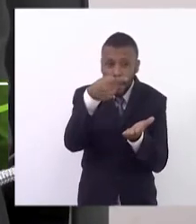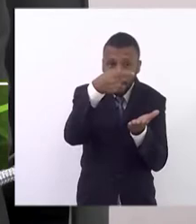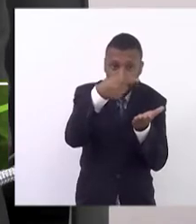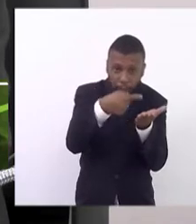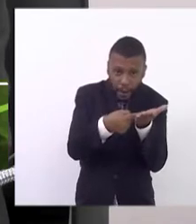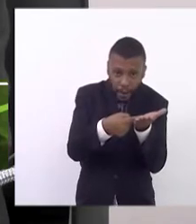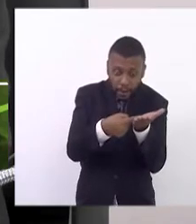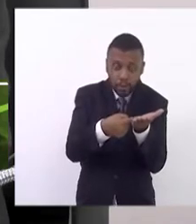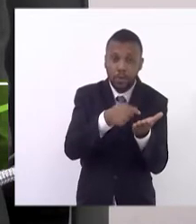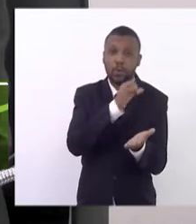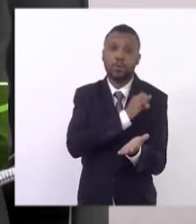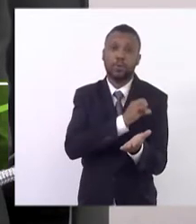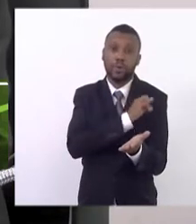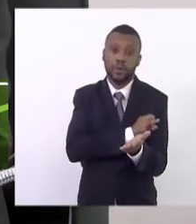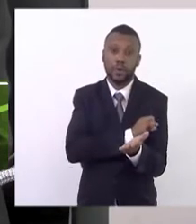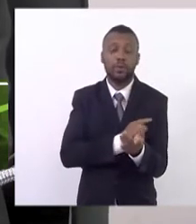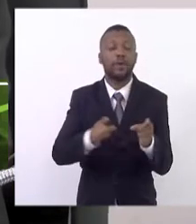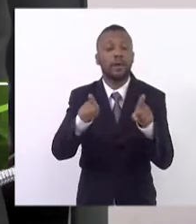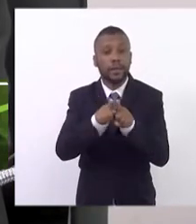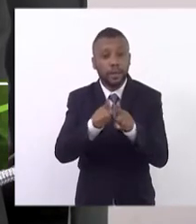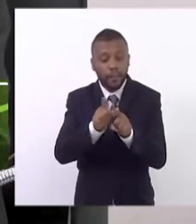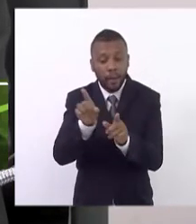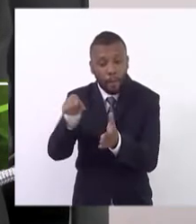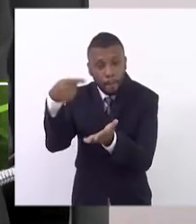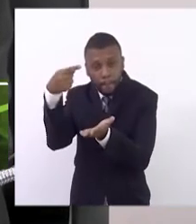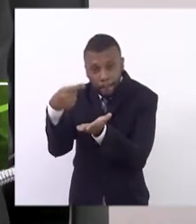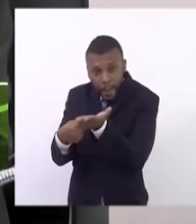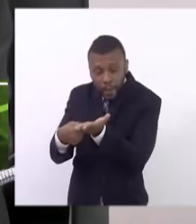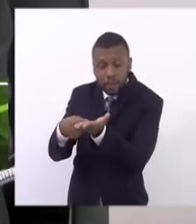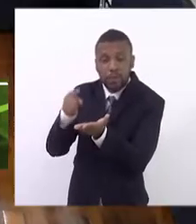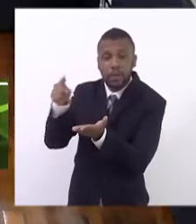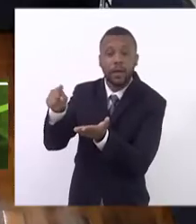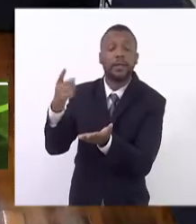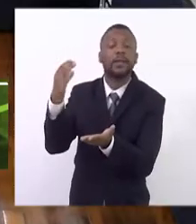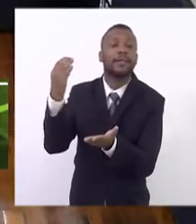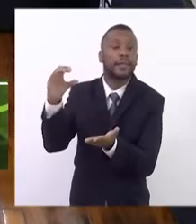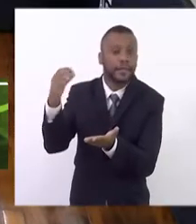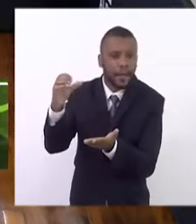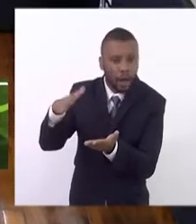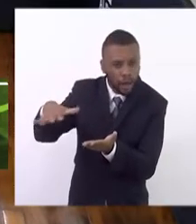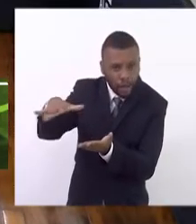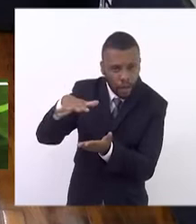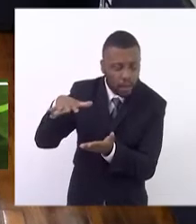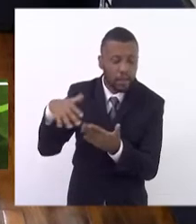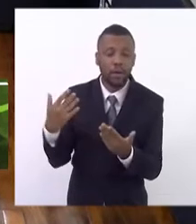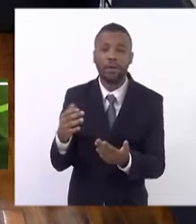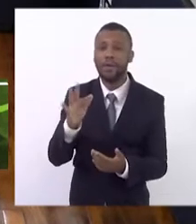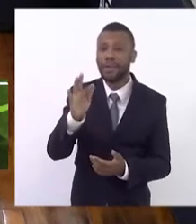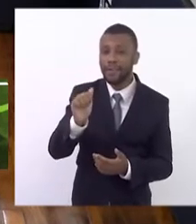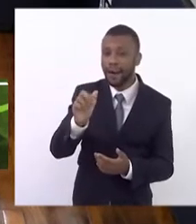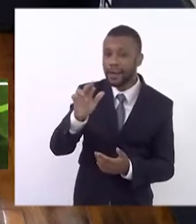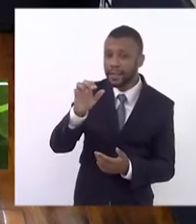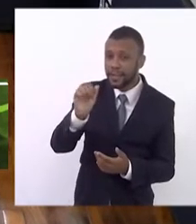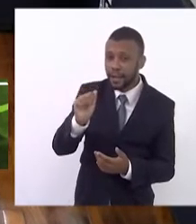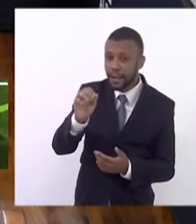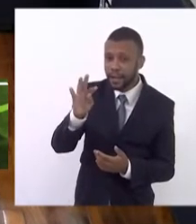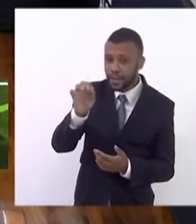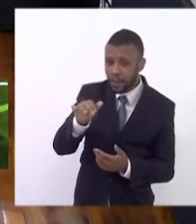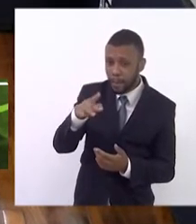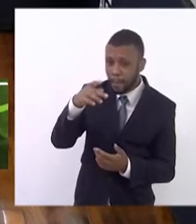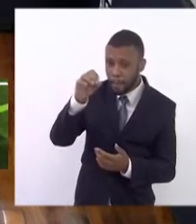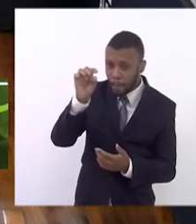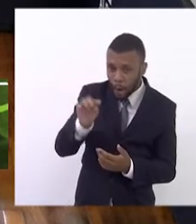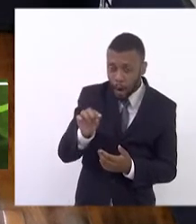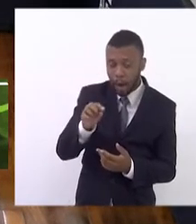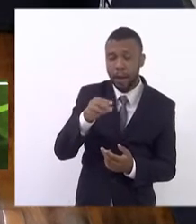em Niterói. Isso. É o que nós chamamos... Lá no Comperge, na região de Itaboraí. Exato. Nós chamamos Faria Timbó e Manguinhos como PAC PDBG,